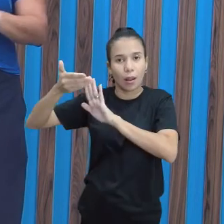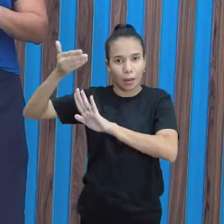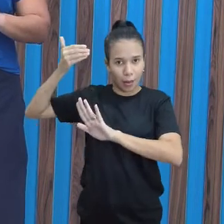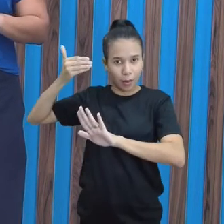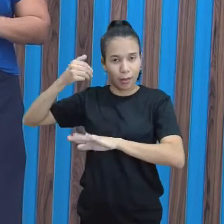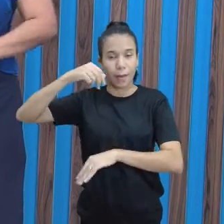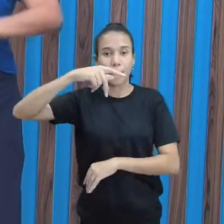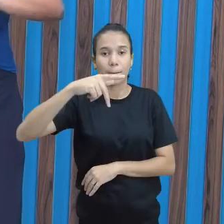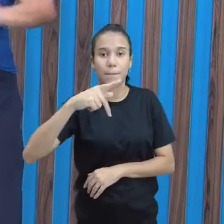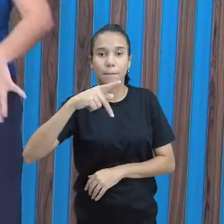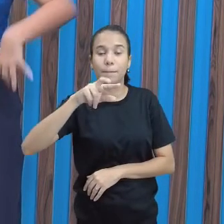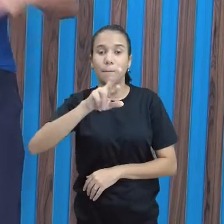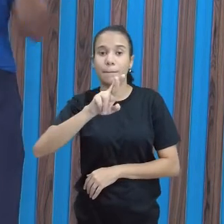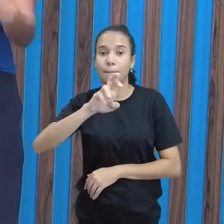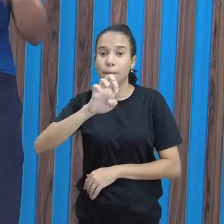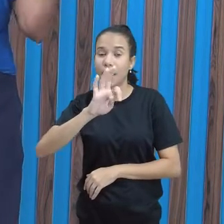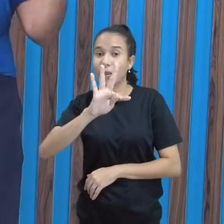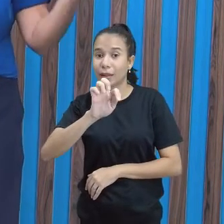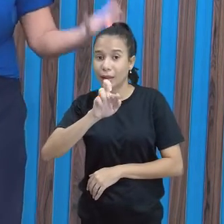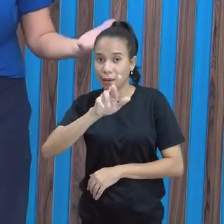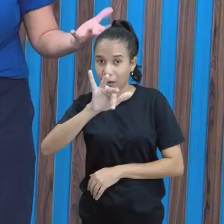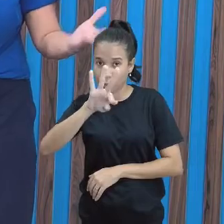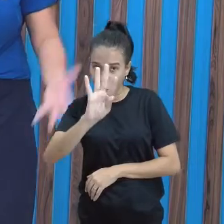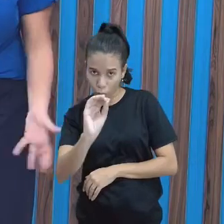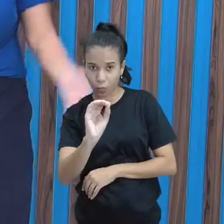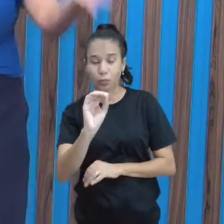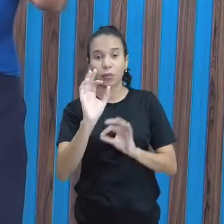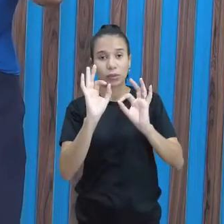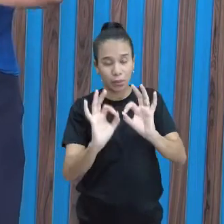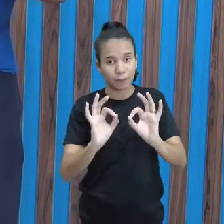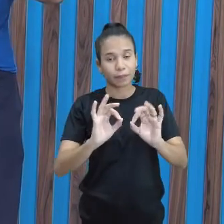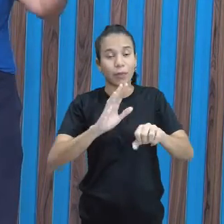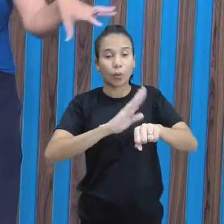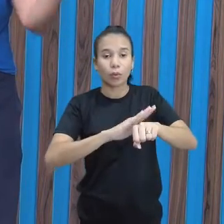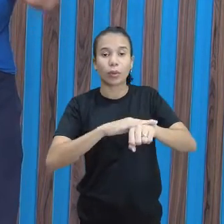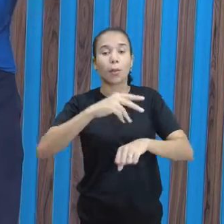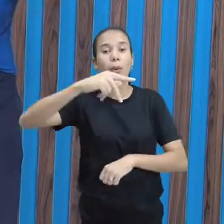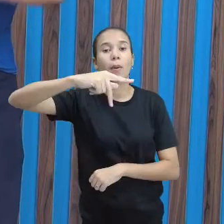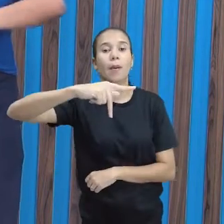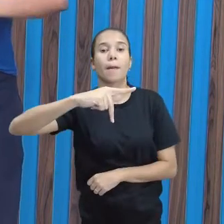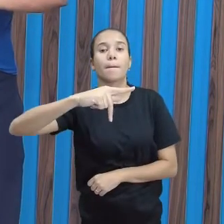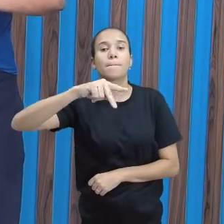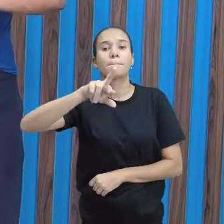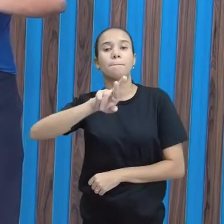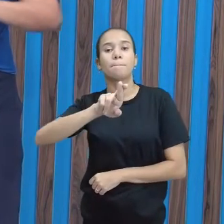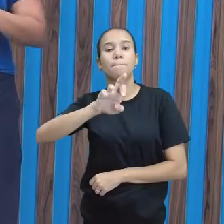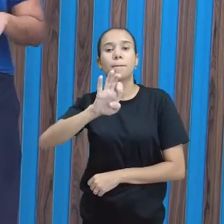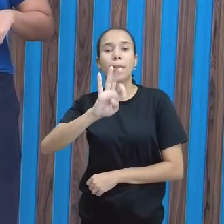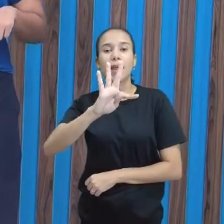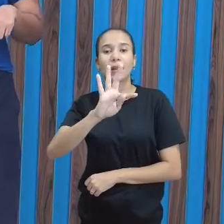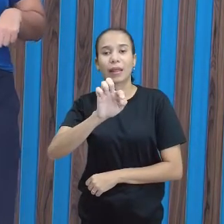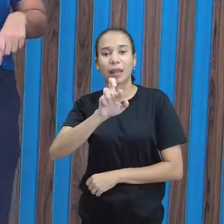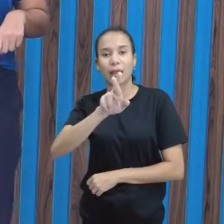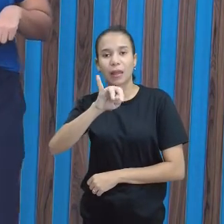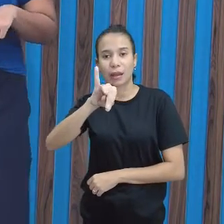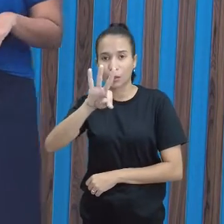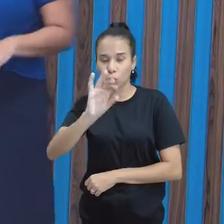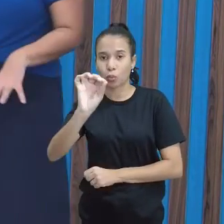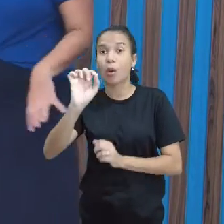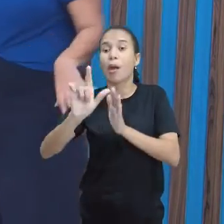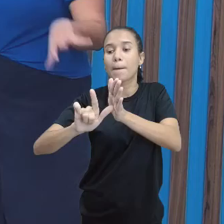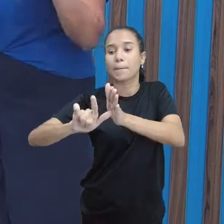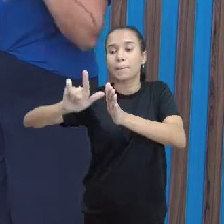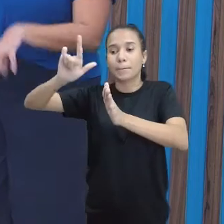Eita, gente, perdão. A gente vai usar os tipos de pretérito, né? A gente vai usar o tempo pretérito e não o presente, tá? E